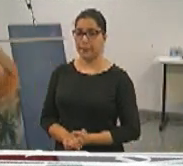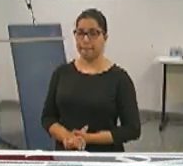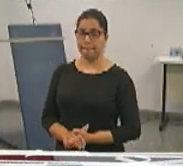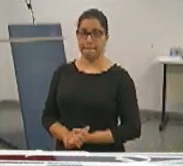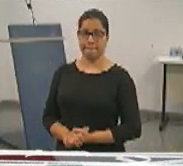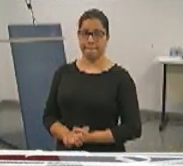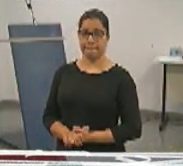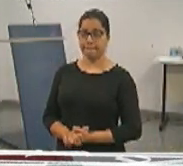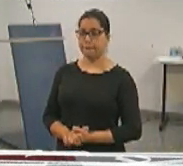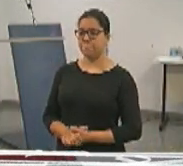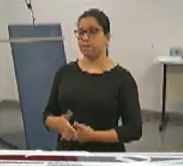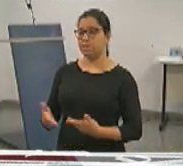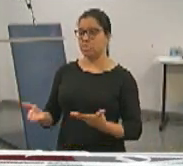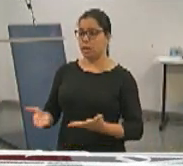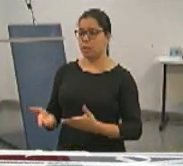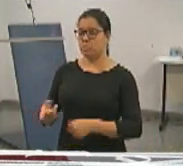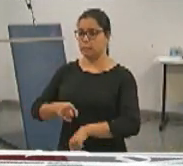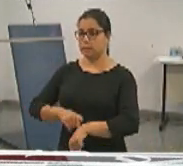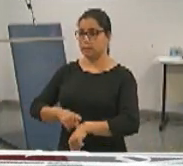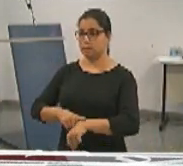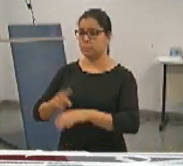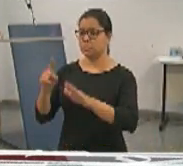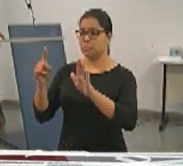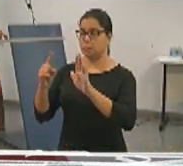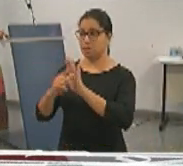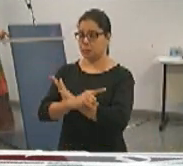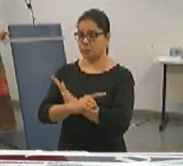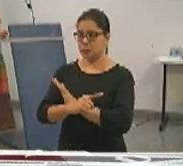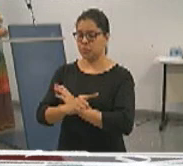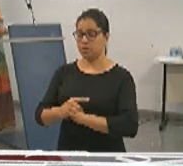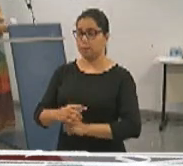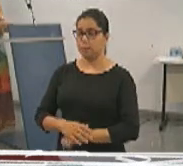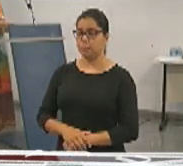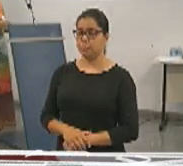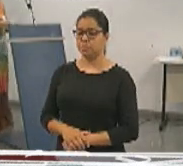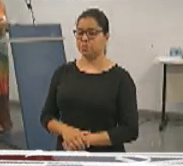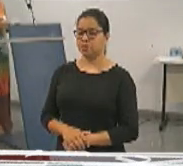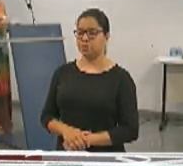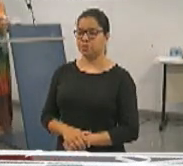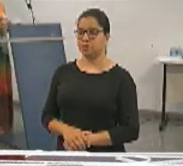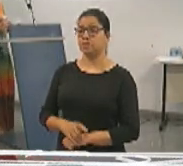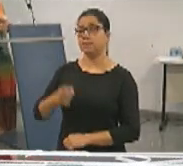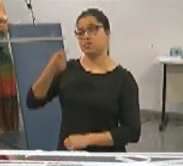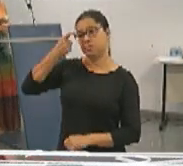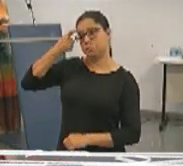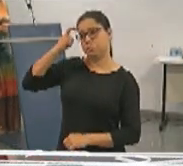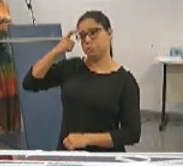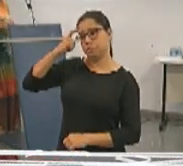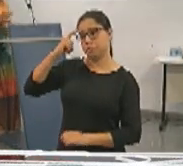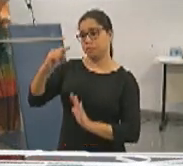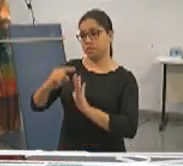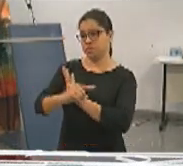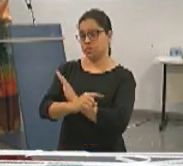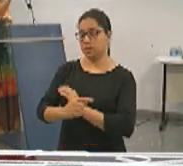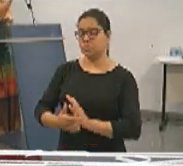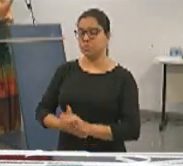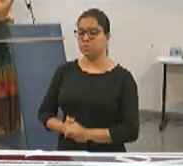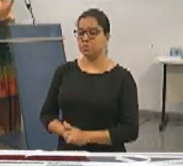Ah, então, necessariamente agora a pergunta é para a professora Liane.